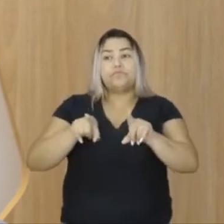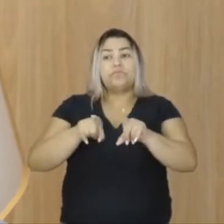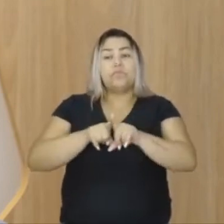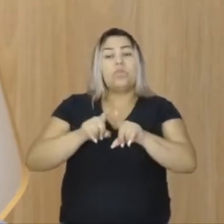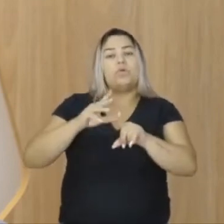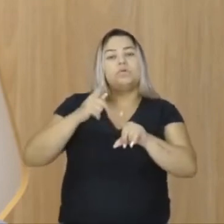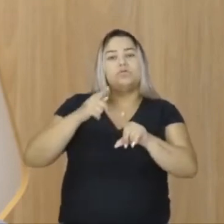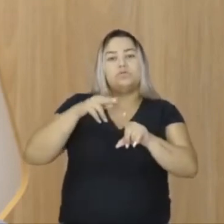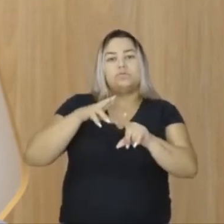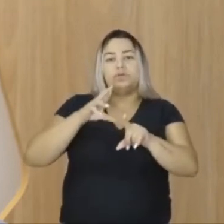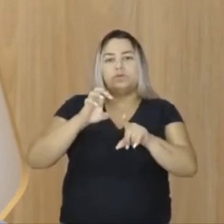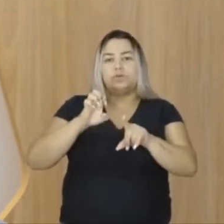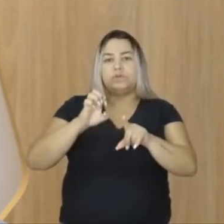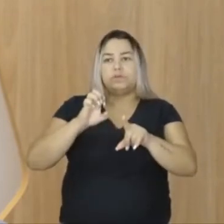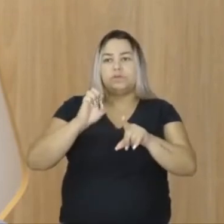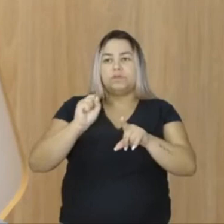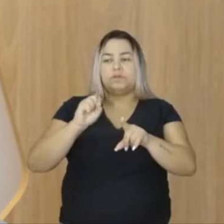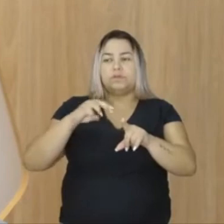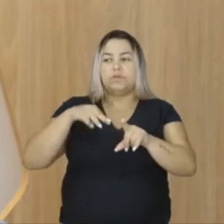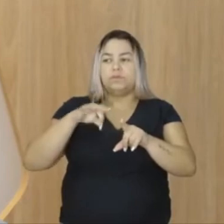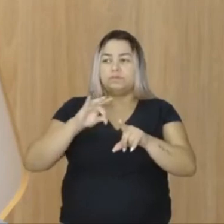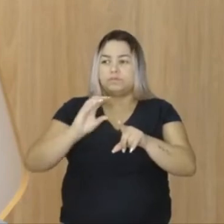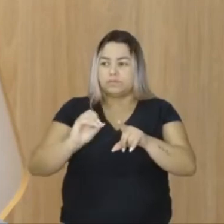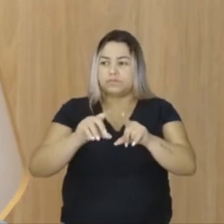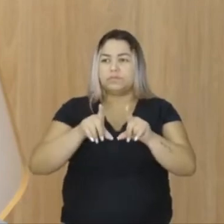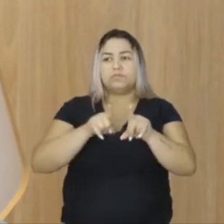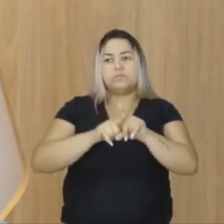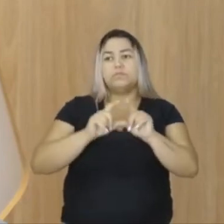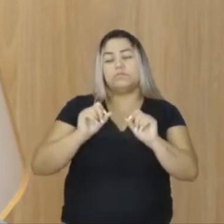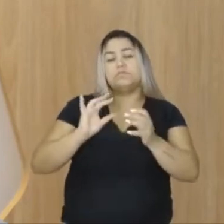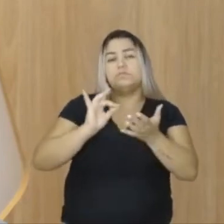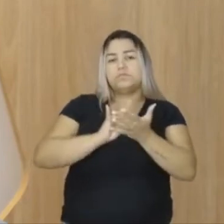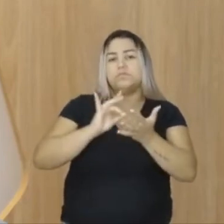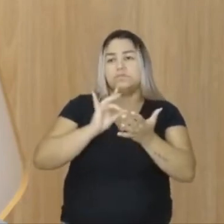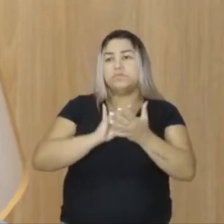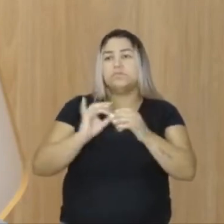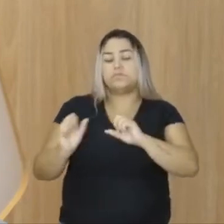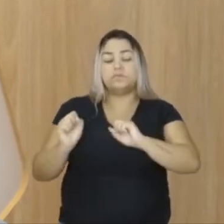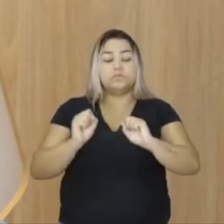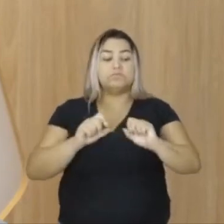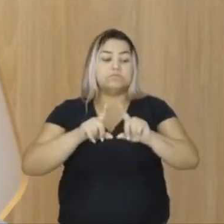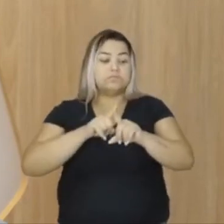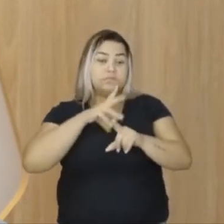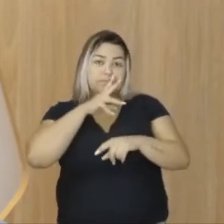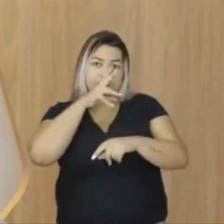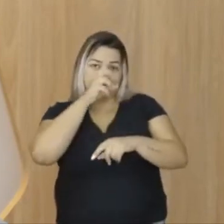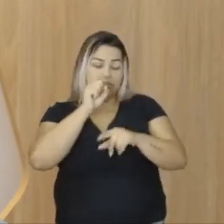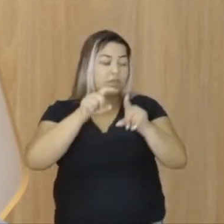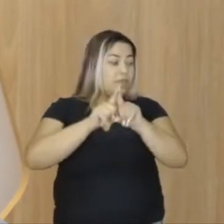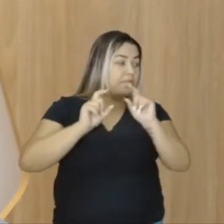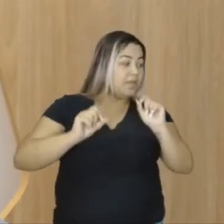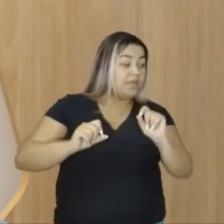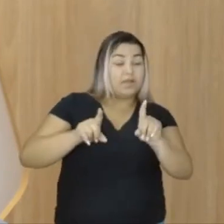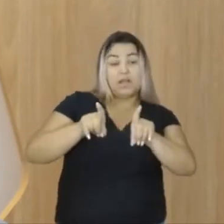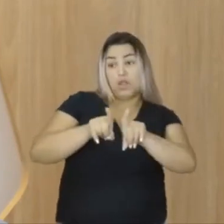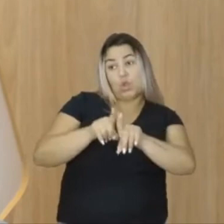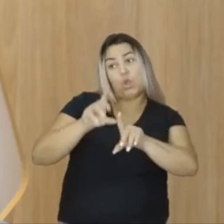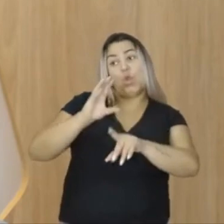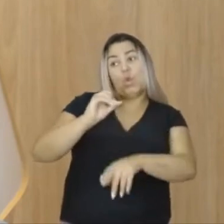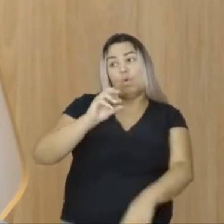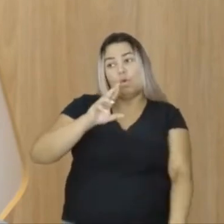processamento de alimentos. Mas, evidente que nós podemos fortalecer a agricultura familiar, fortalecer a produção